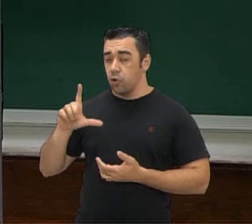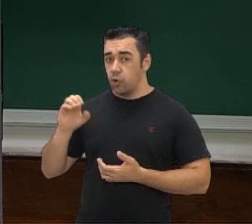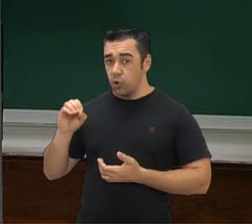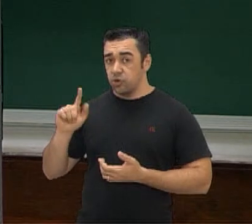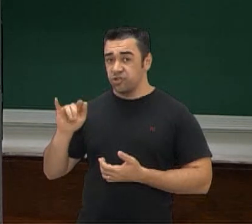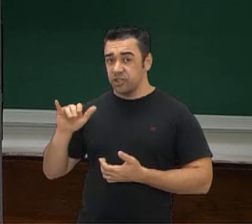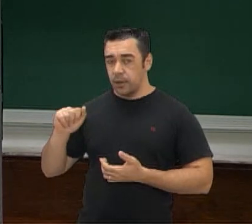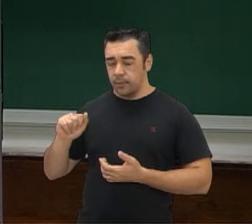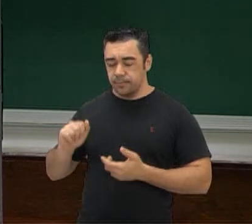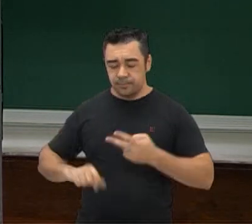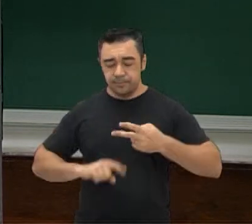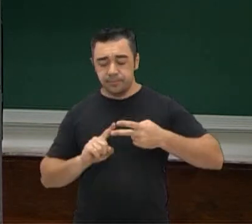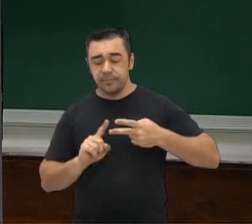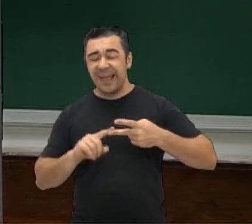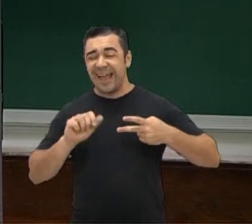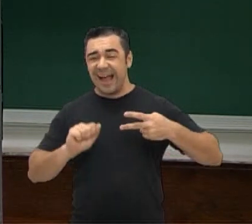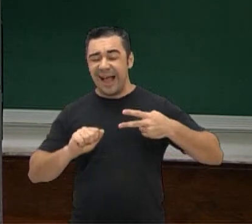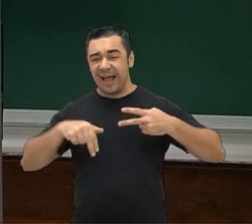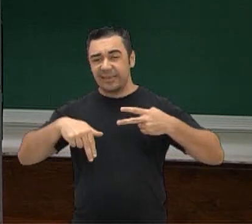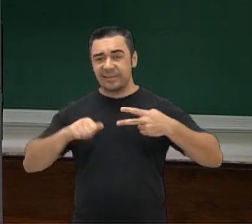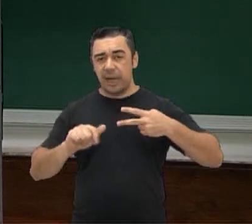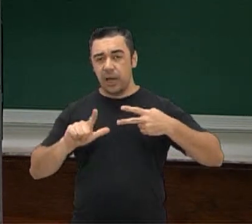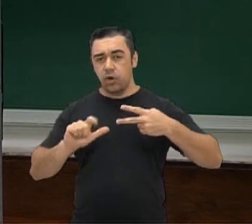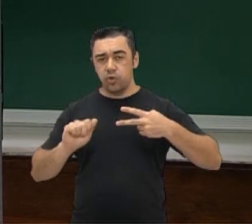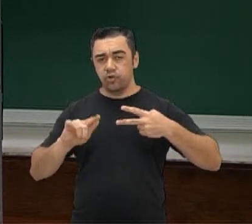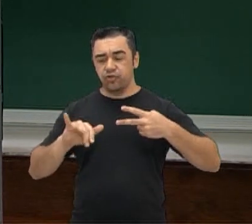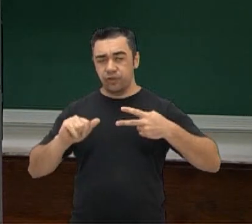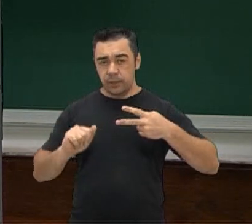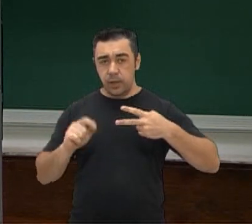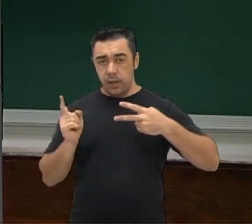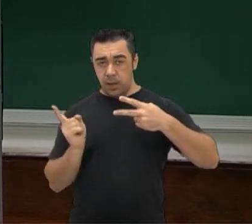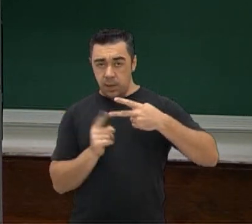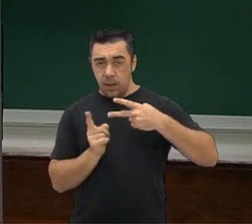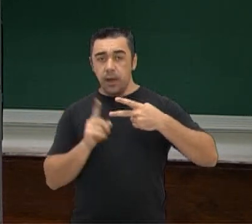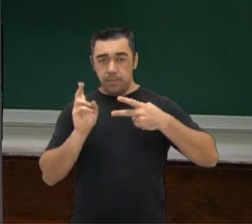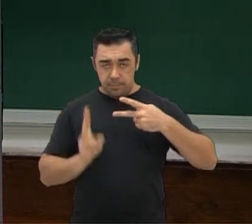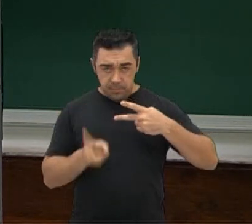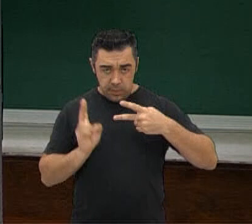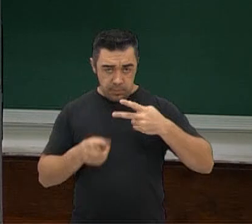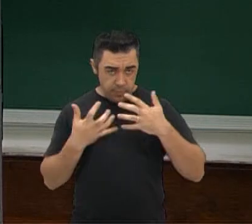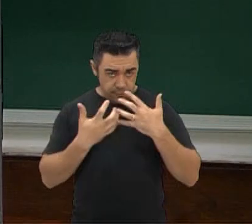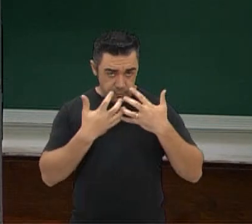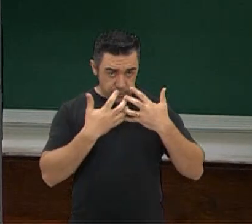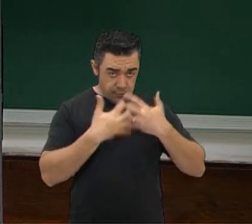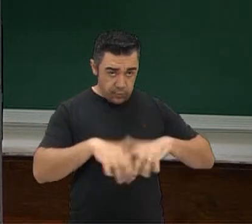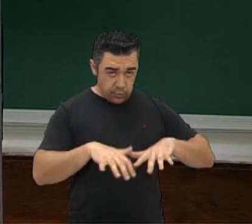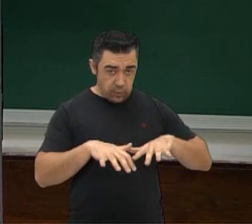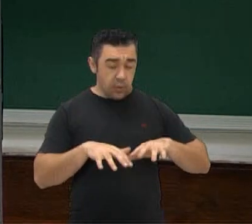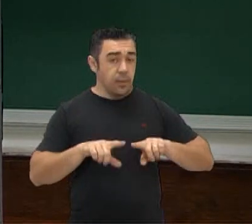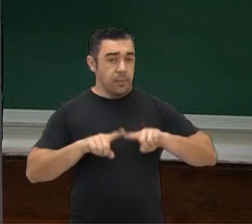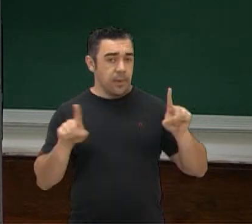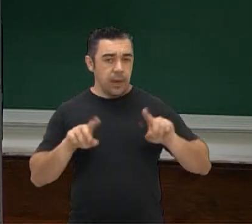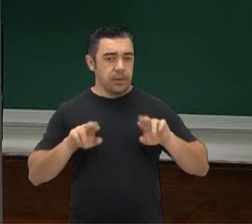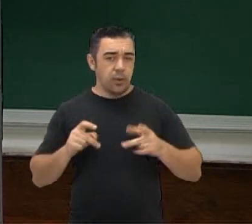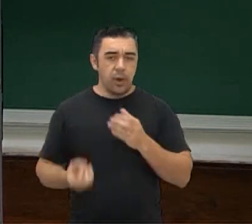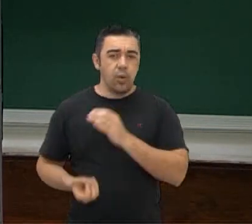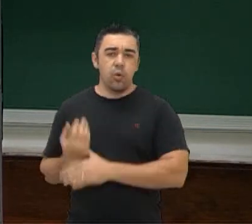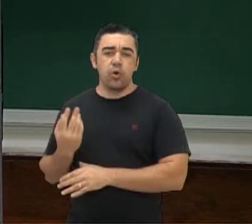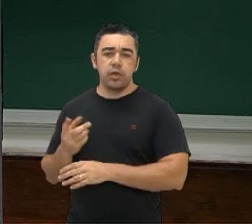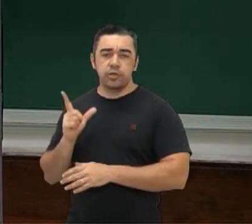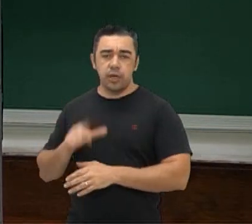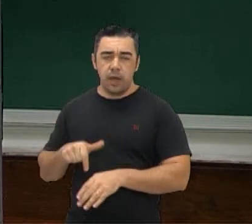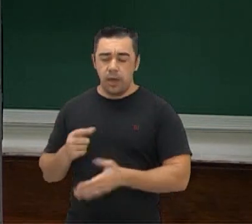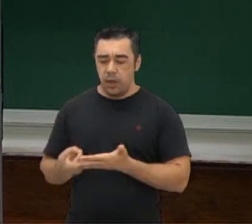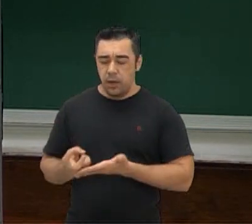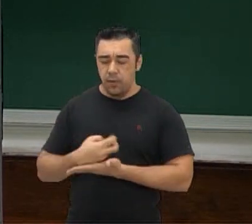fala de analogia, obrigatoriamente tem a mesma função, mas não tem a mesma origem embrionária, a